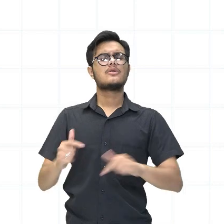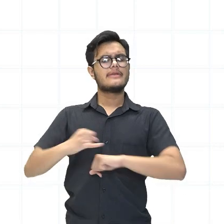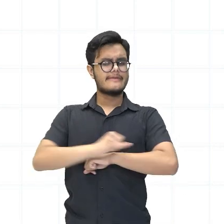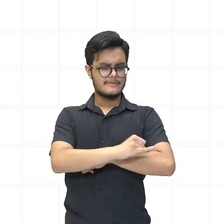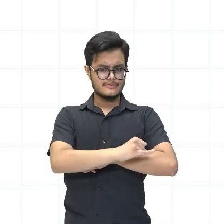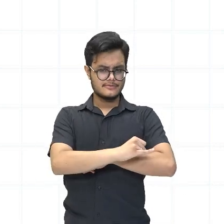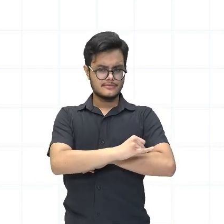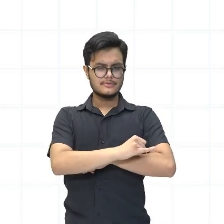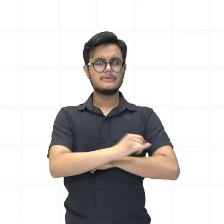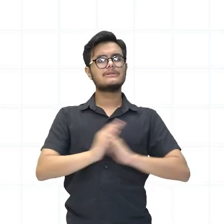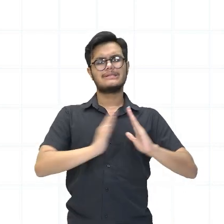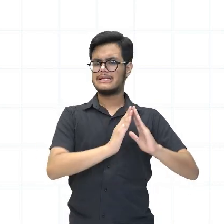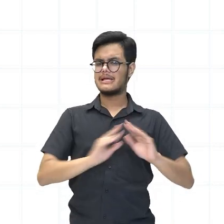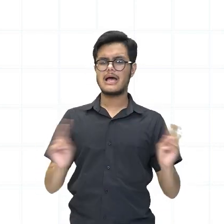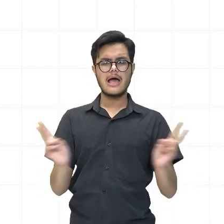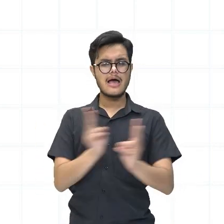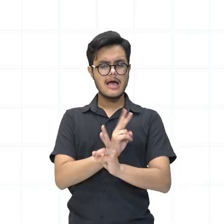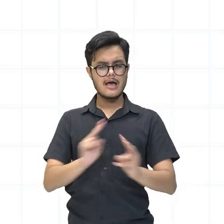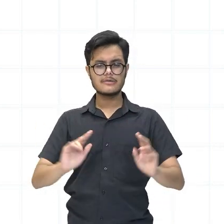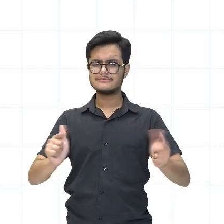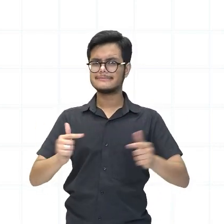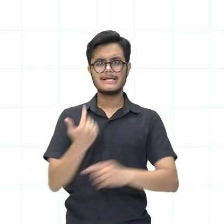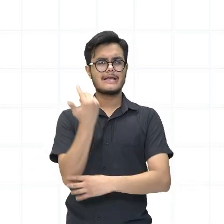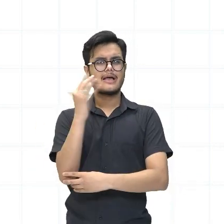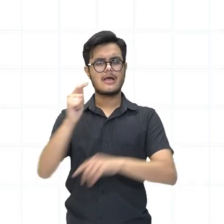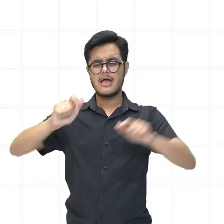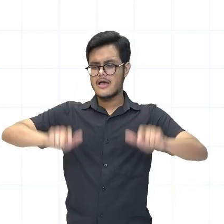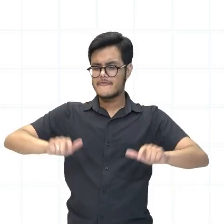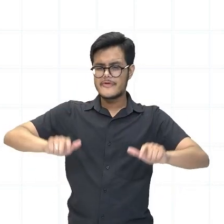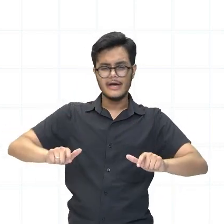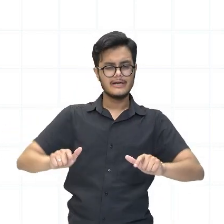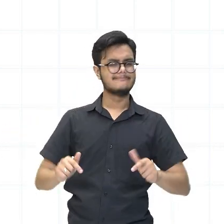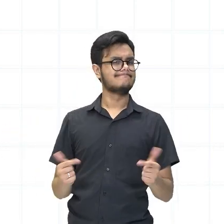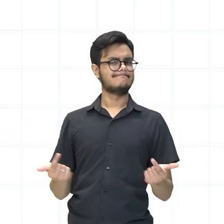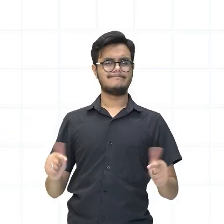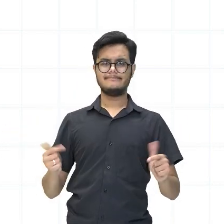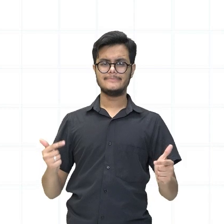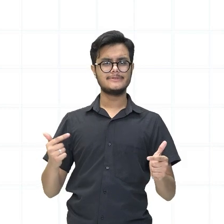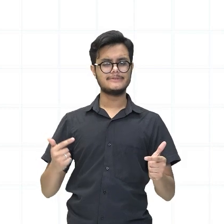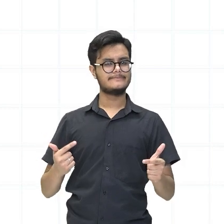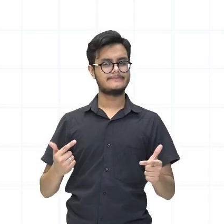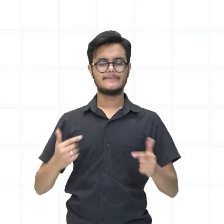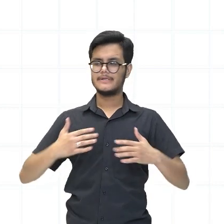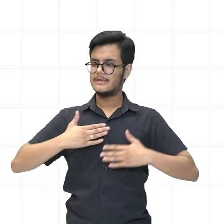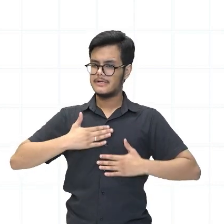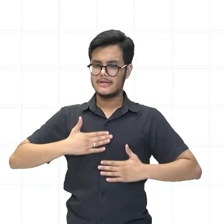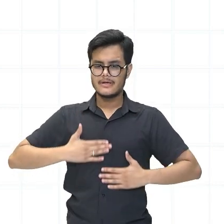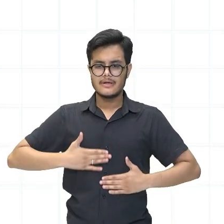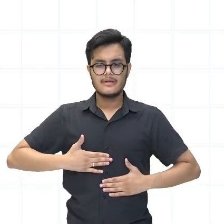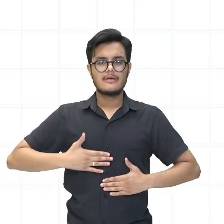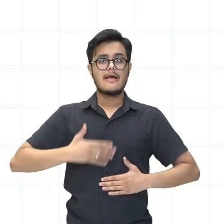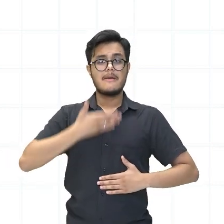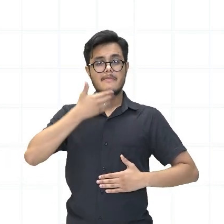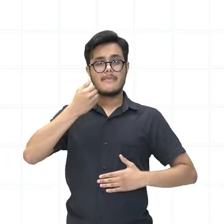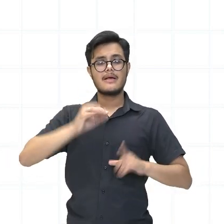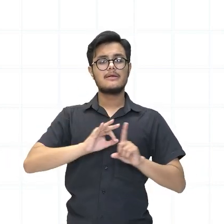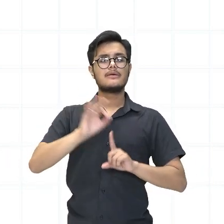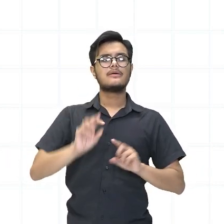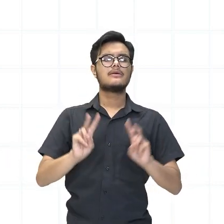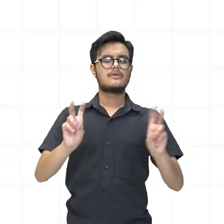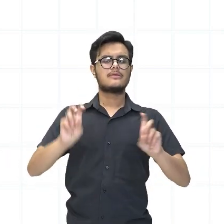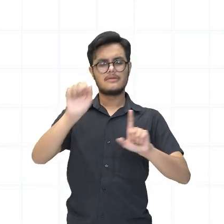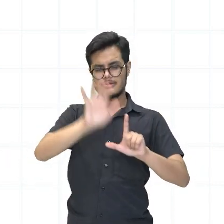tanta circulação ali, não tem tanta infraestrutura para um conforto térmico, certo? Então, essas foram as